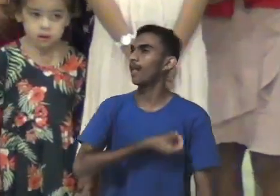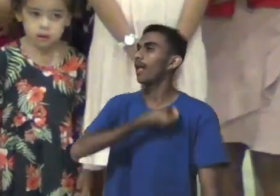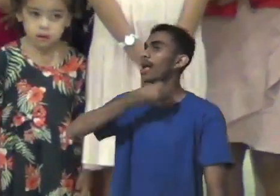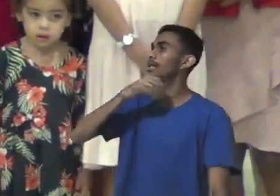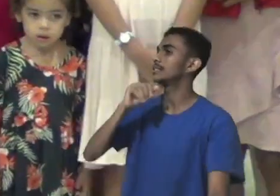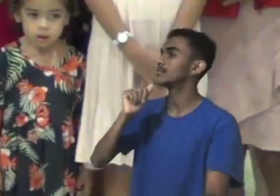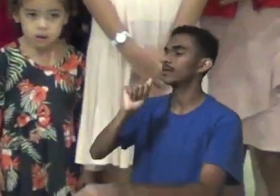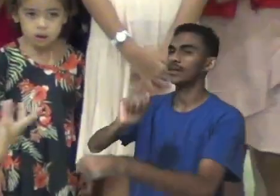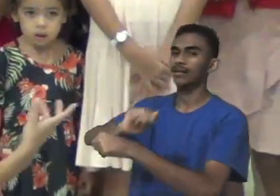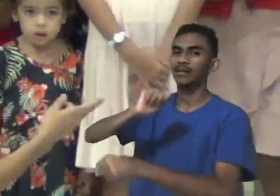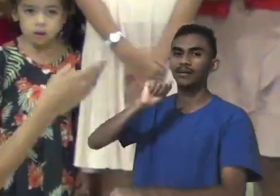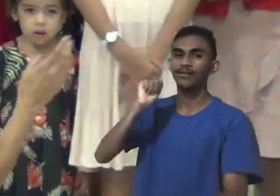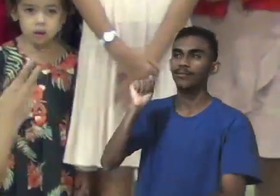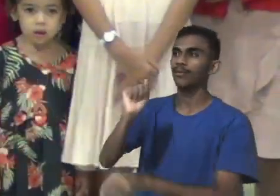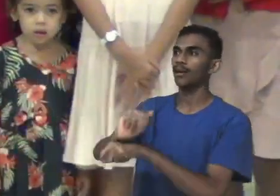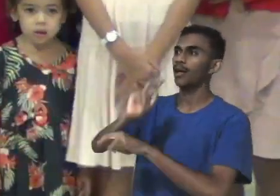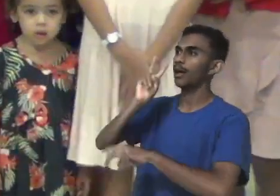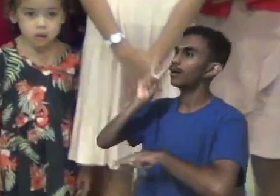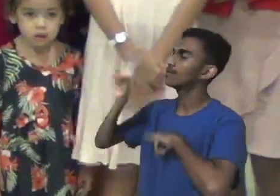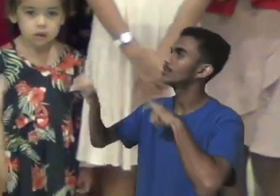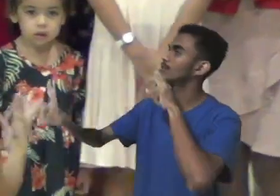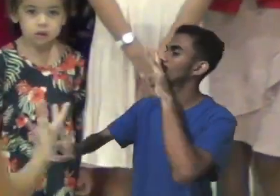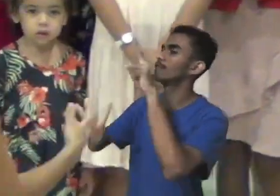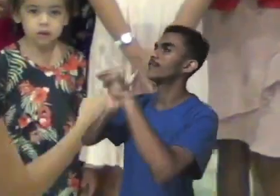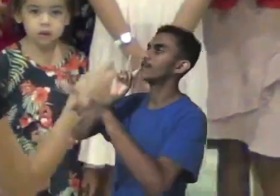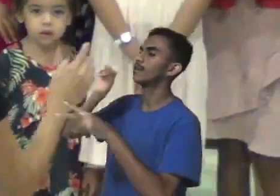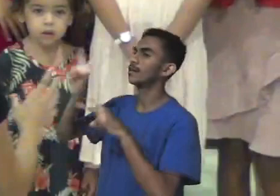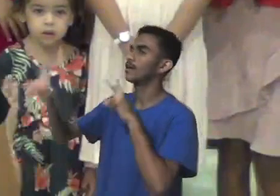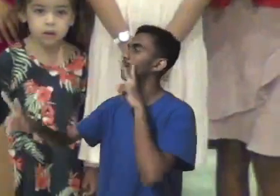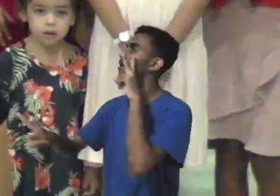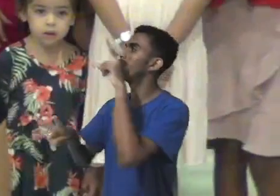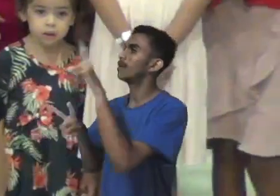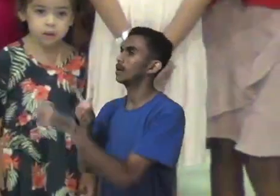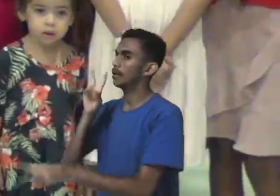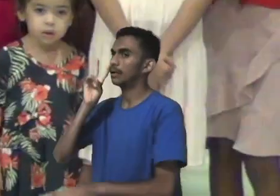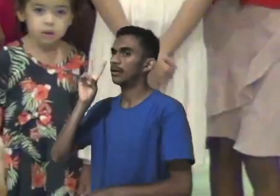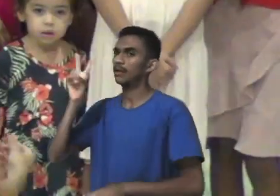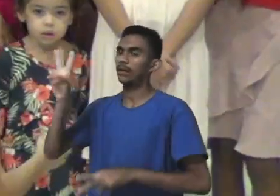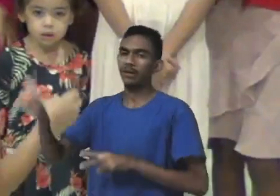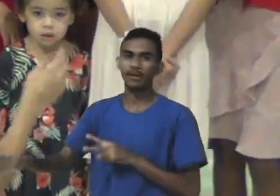viver, esperando pra te ver.